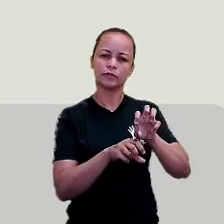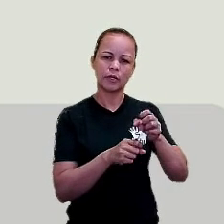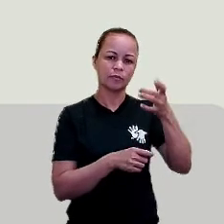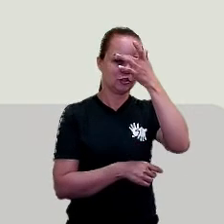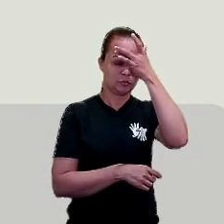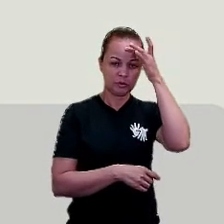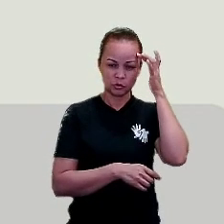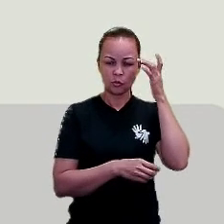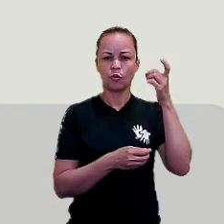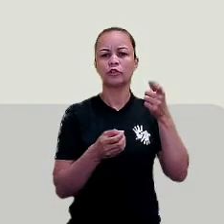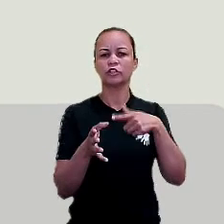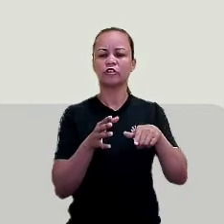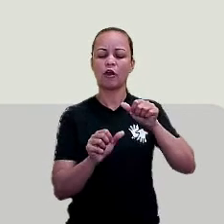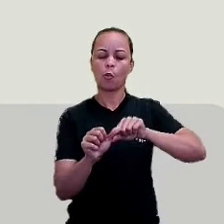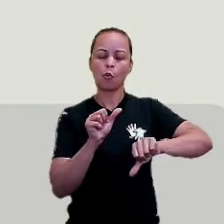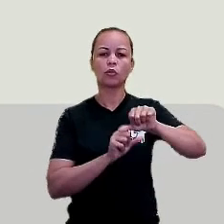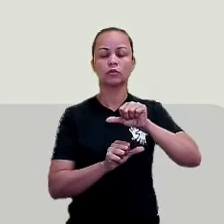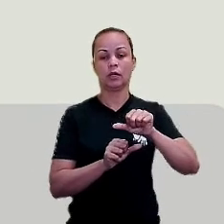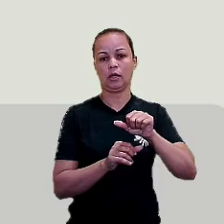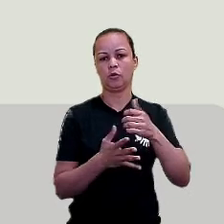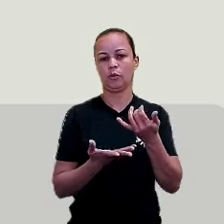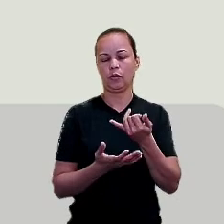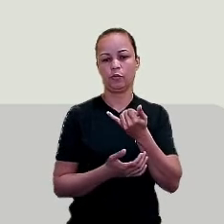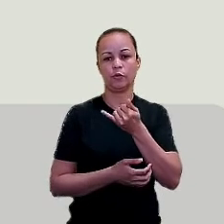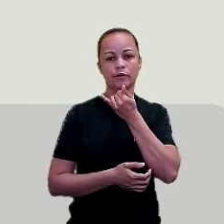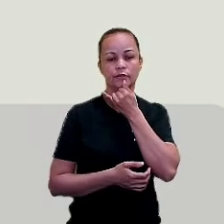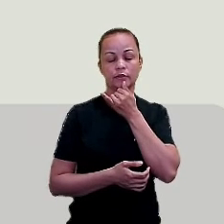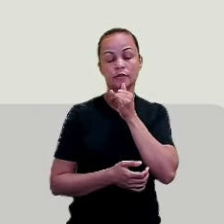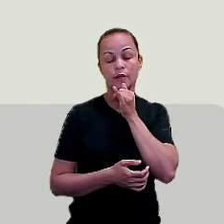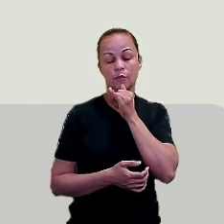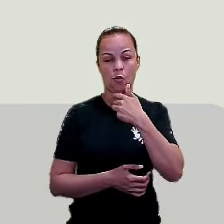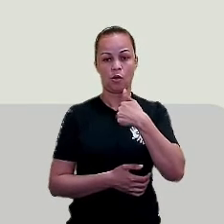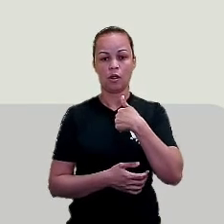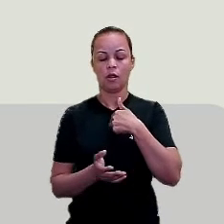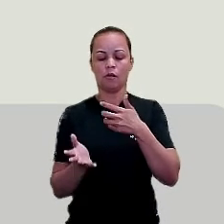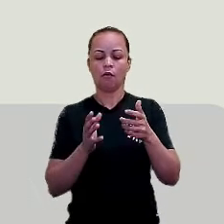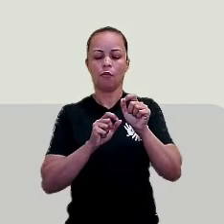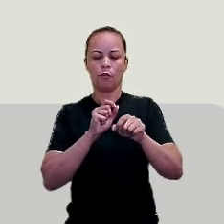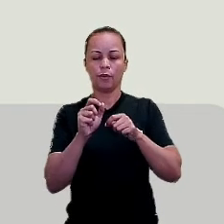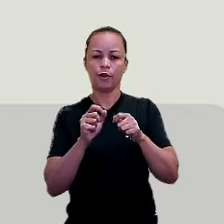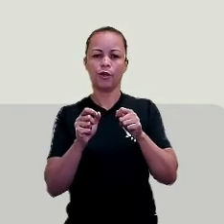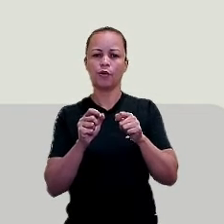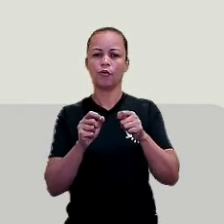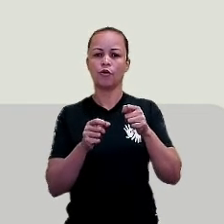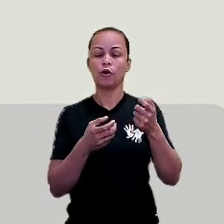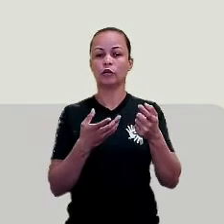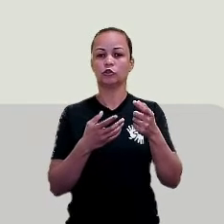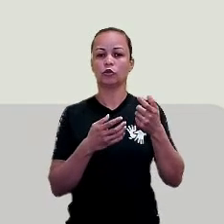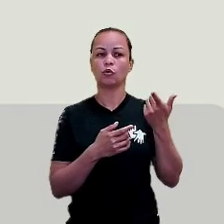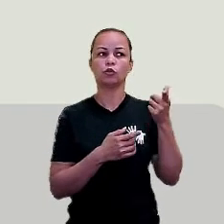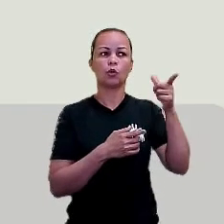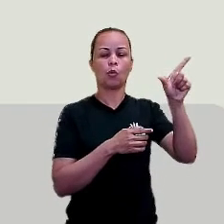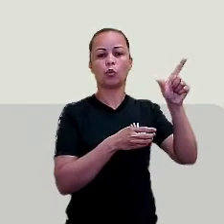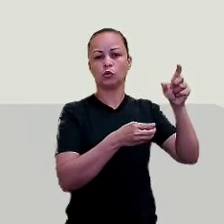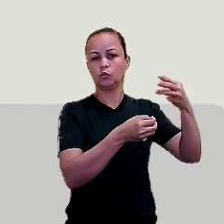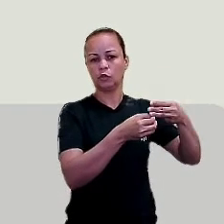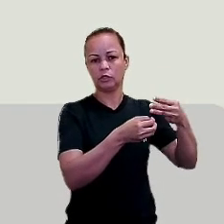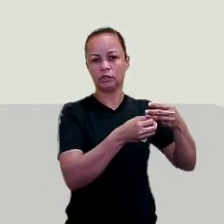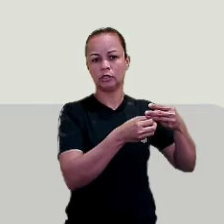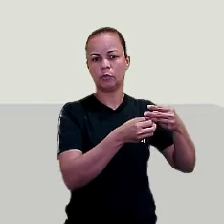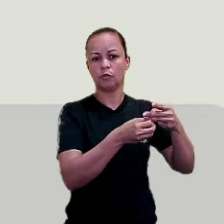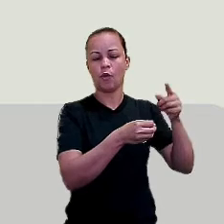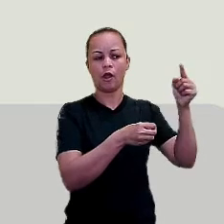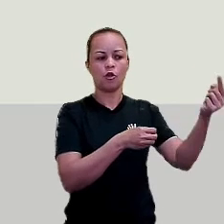Ao contrário, eu mesma moro em outro município, venho para Vitória, trabalho, quando acaba meu horário de